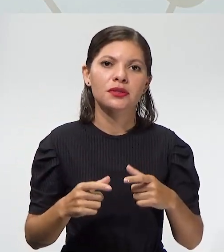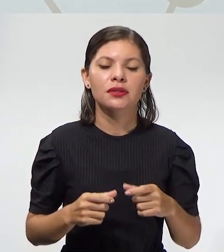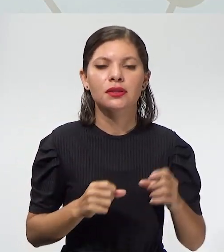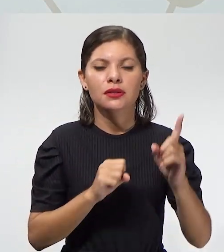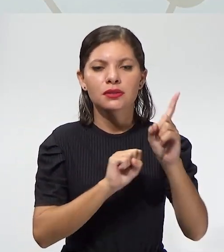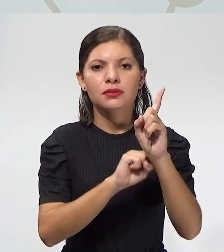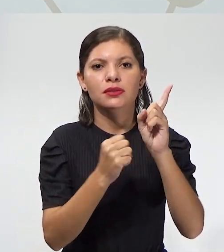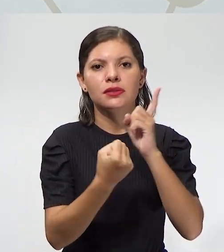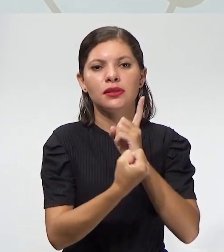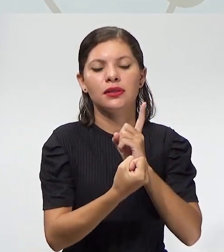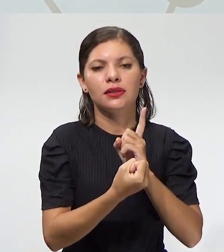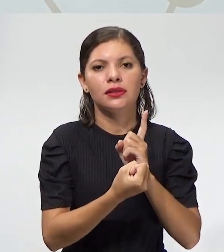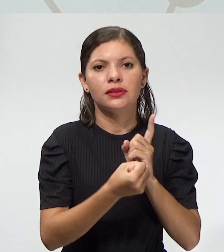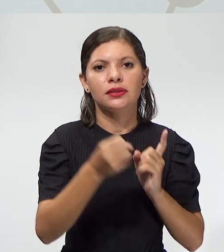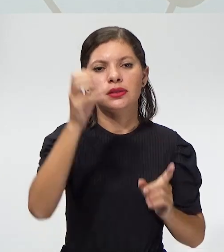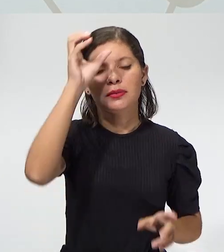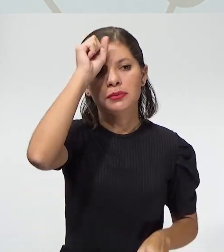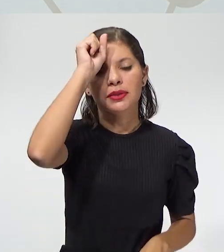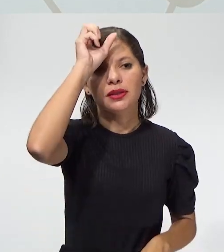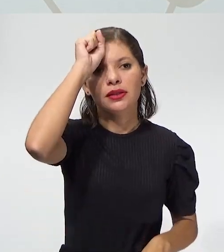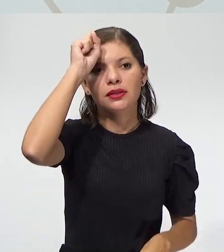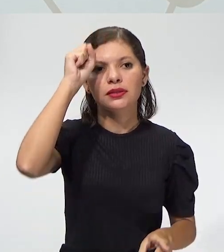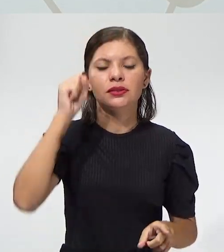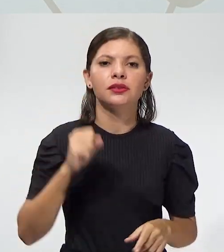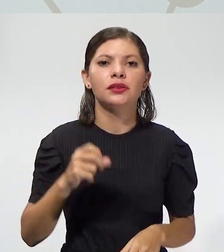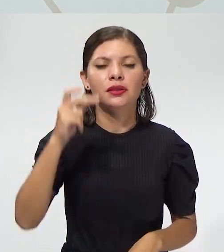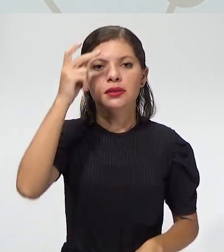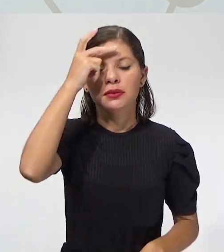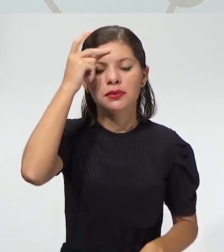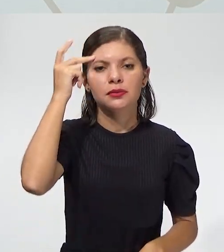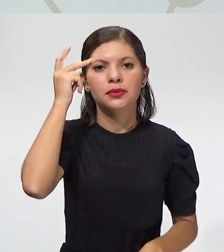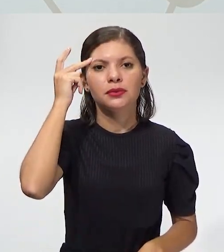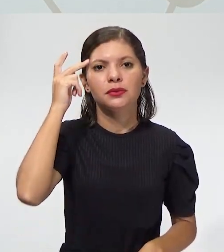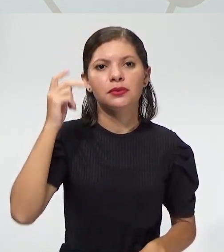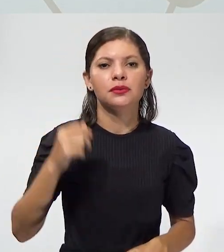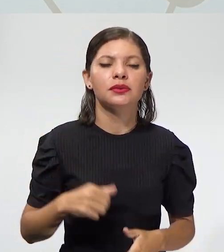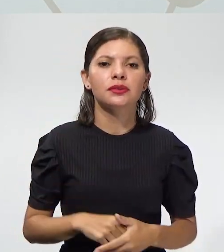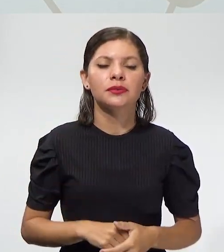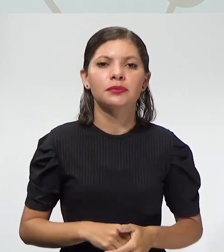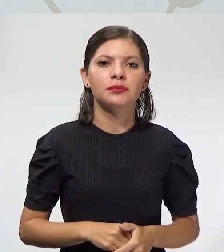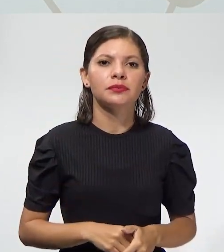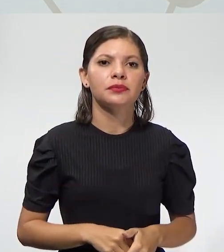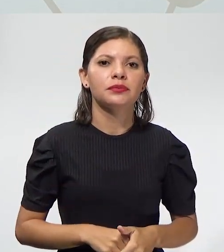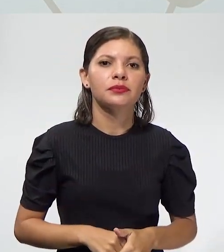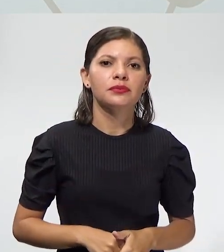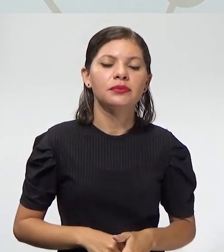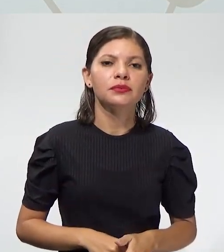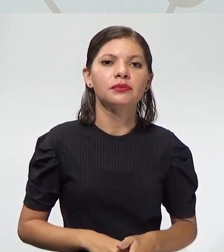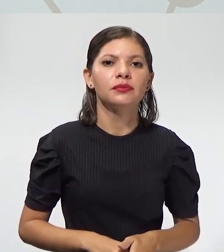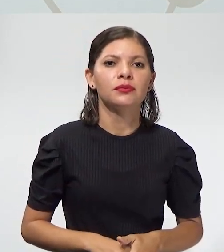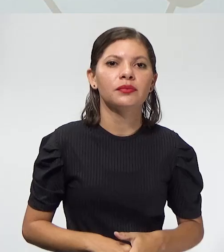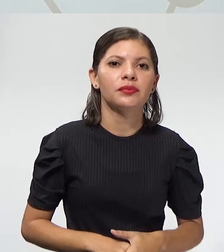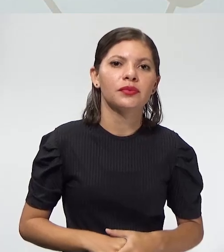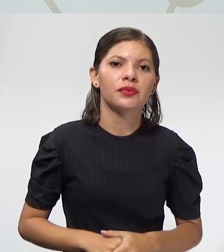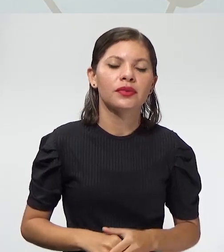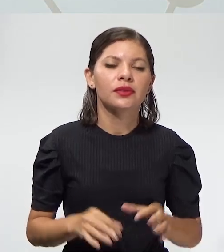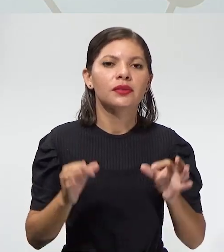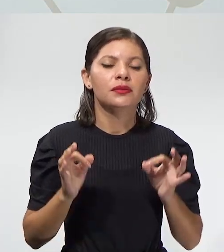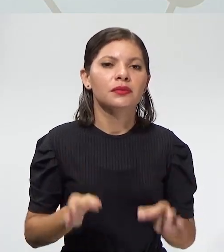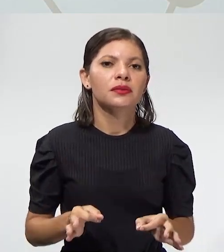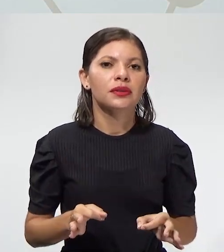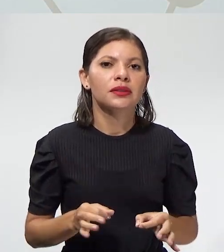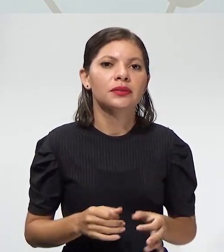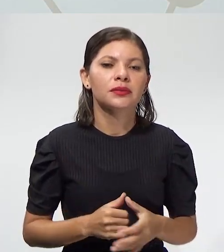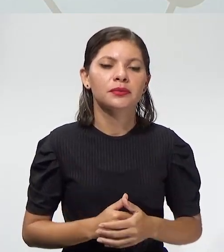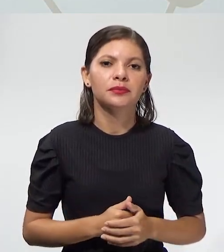sociais, e aprende com aquela localidade através do seu conhecimento empírico, né? Então, você sempre... Isso é